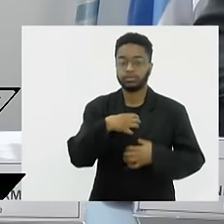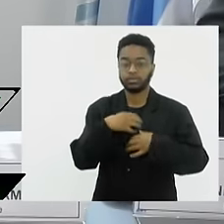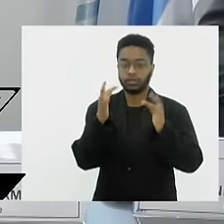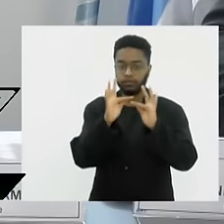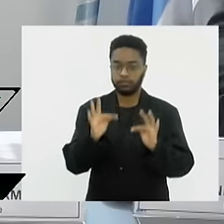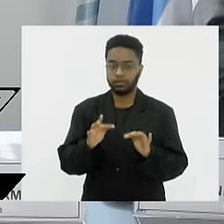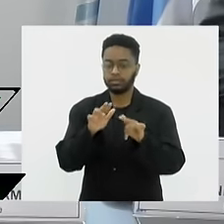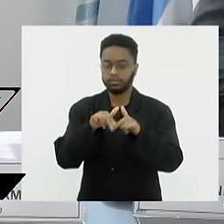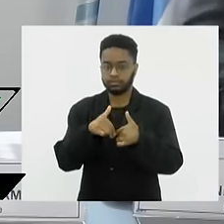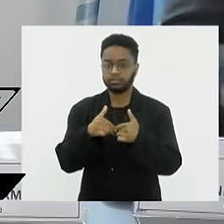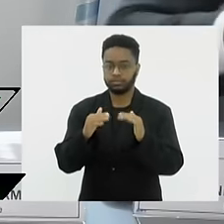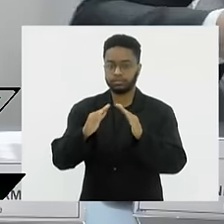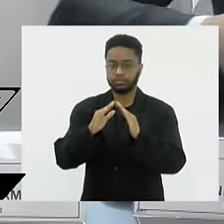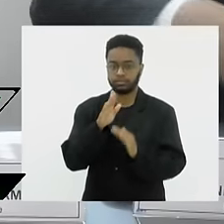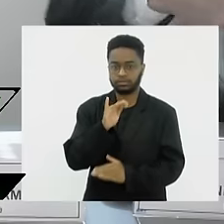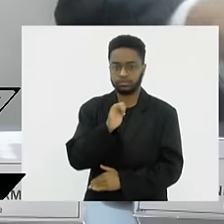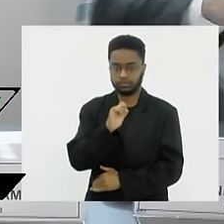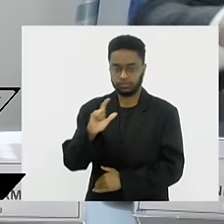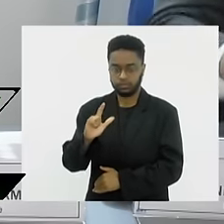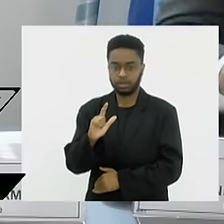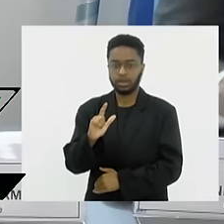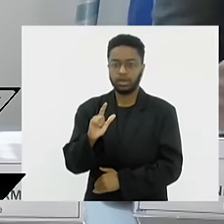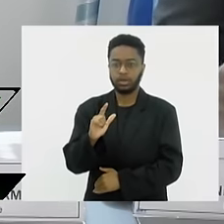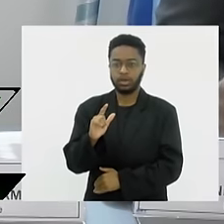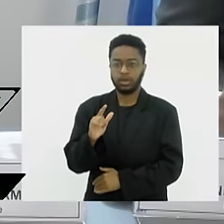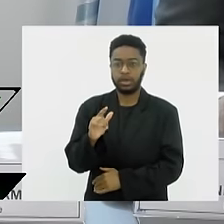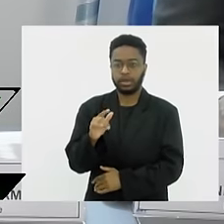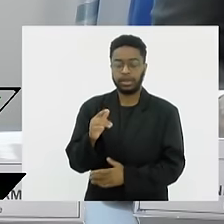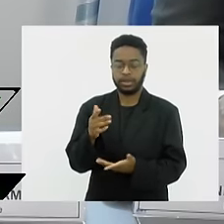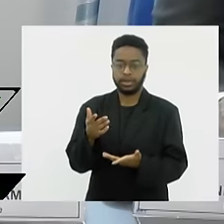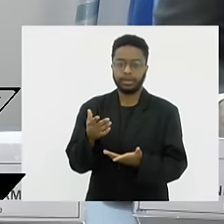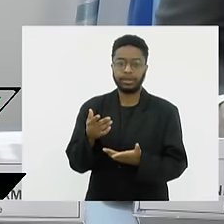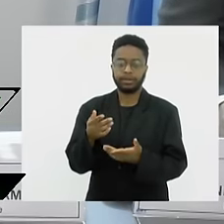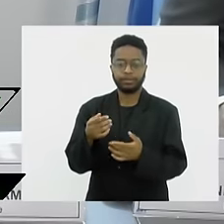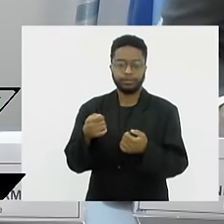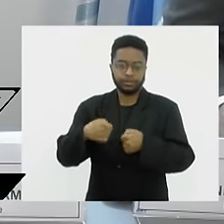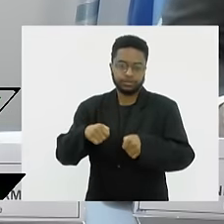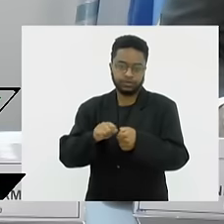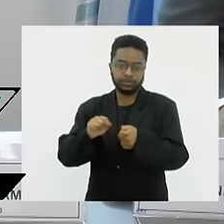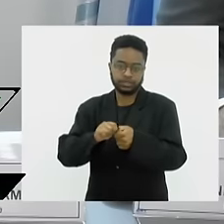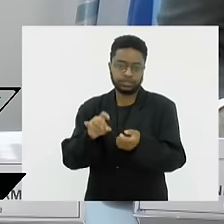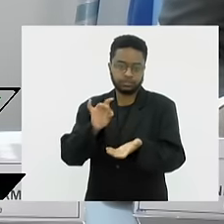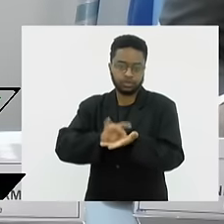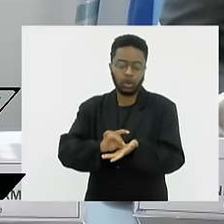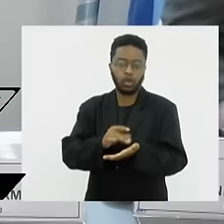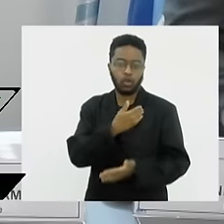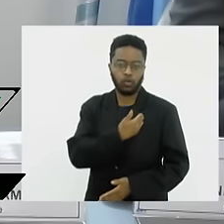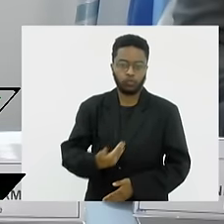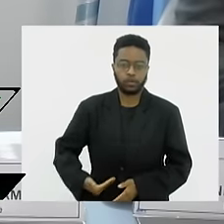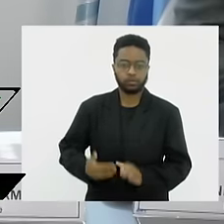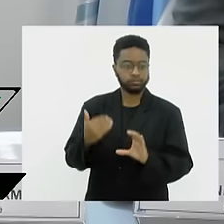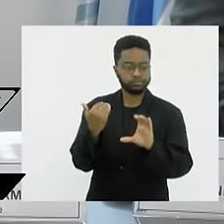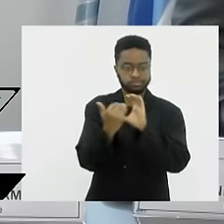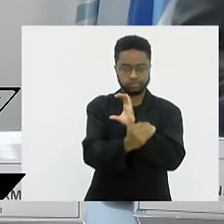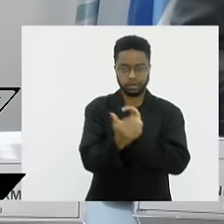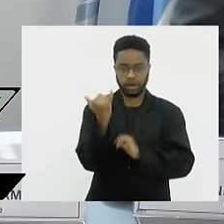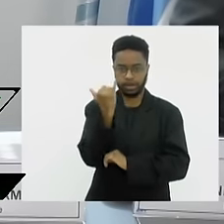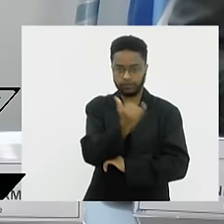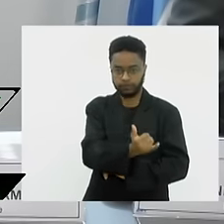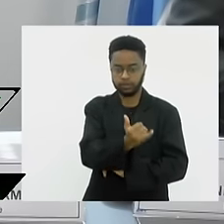fim do túnel de poder fazer com que definitivamente o governo envie essa mensagem para casa,